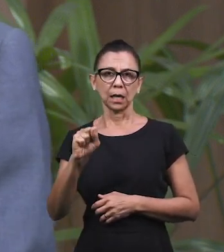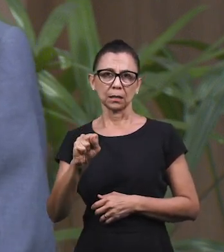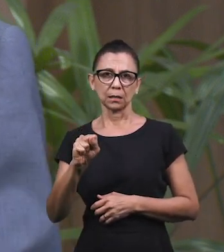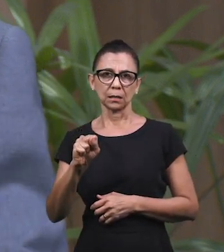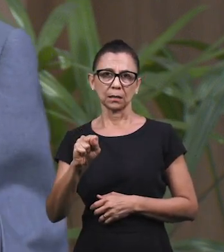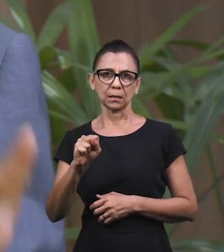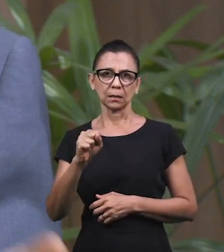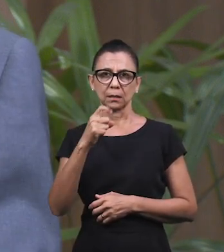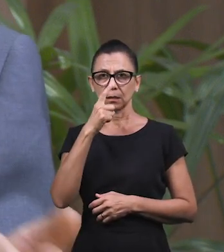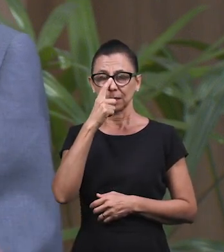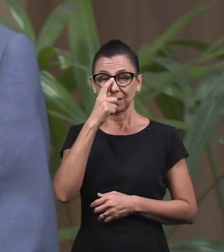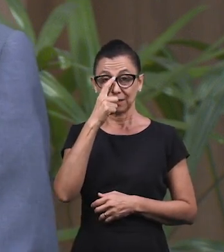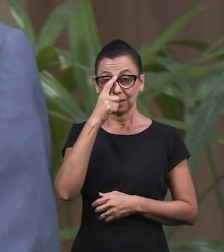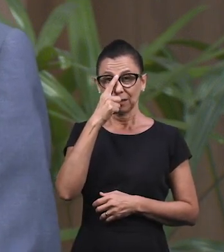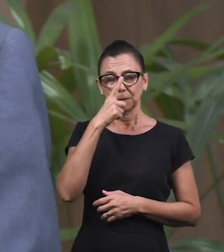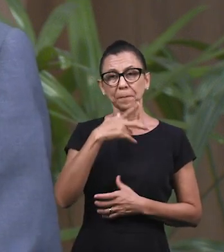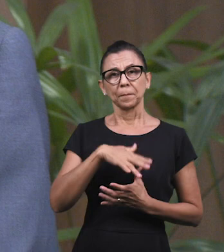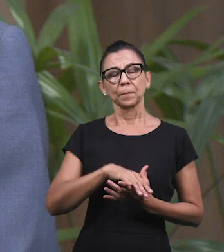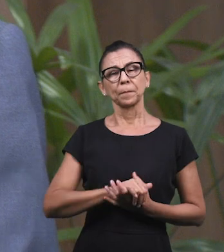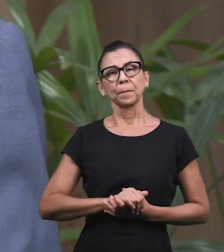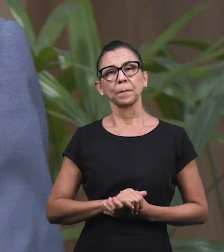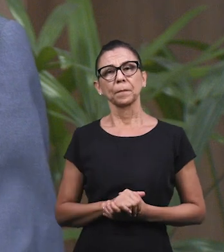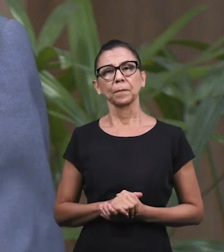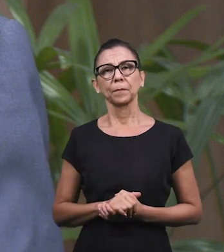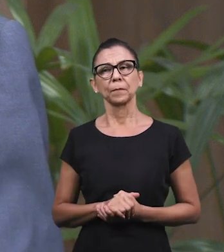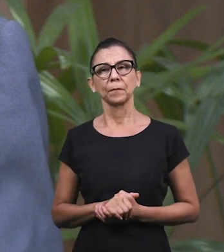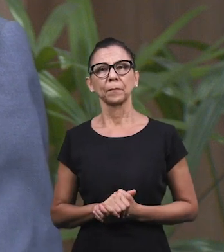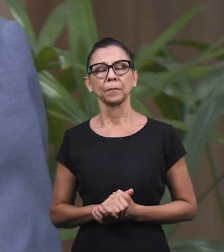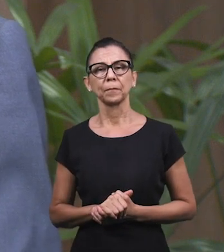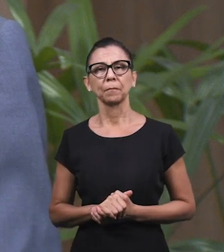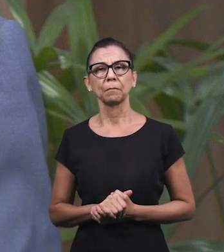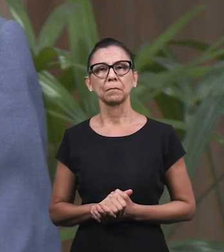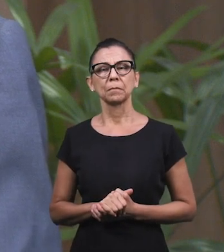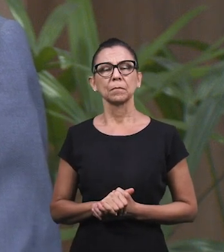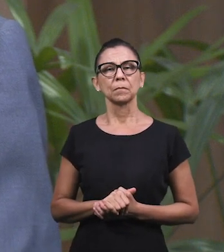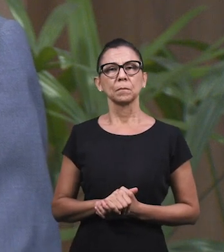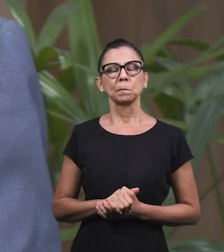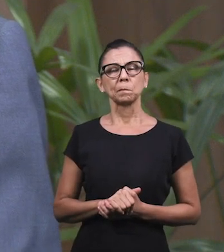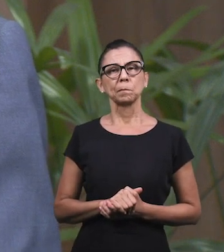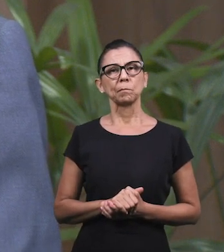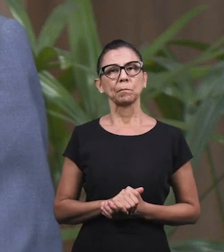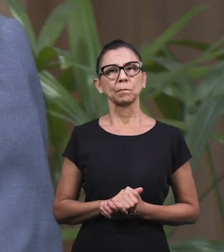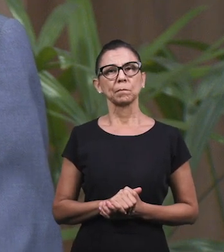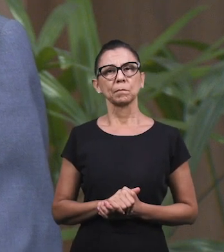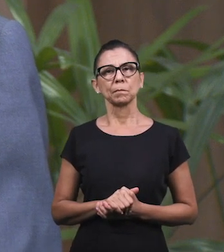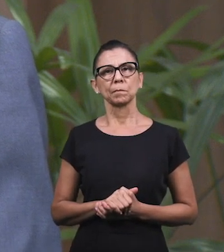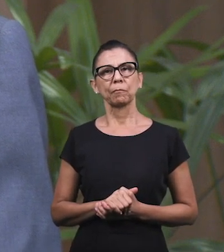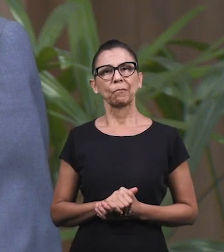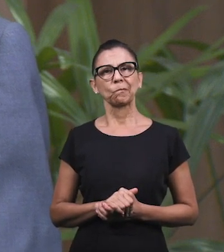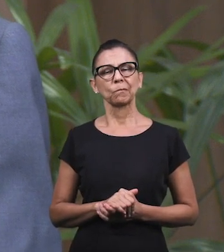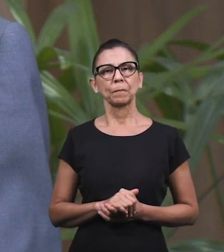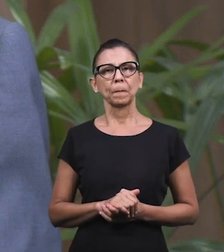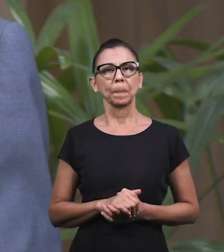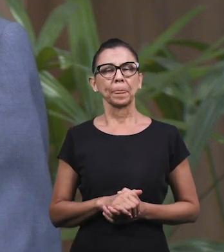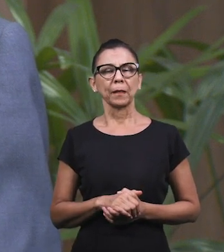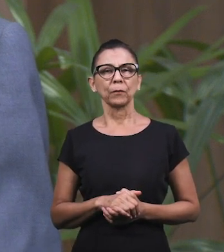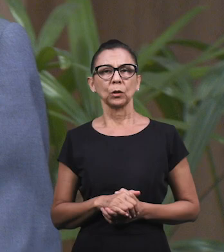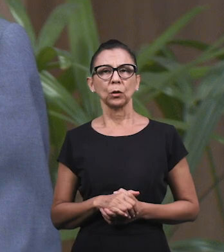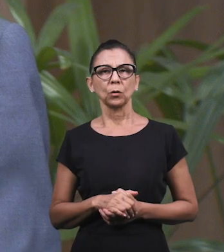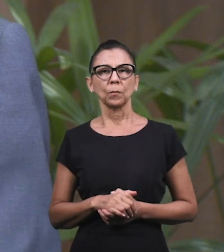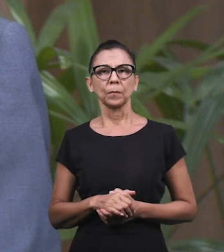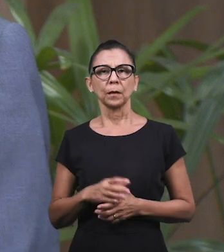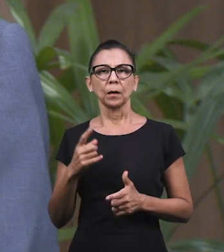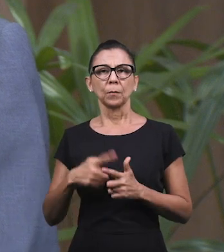mais comum na Bíblia, você vê gente acertada e desacertada como Ananias. Mas Ananias, quando ele disse, porque mentiste ao Espírito